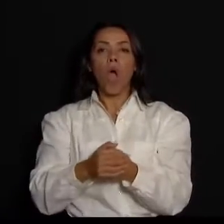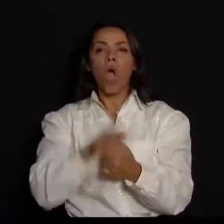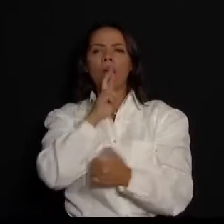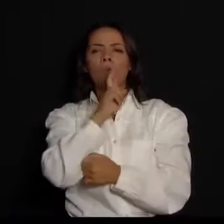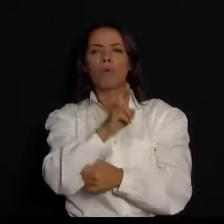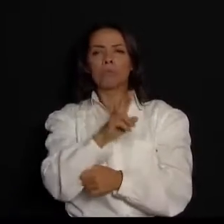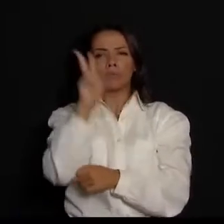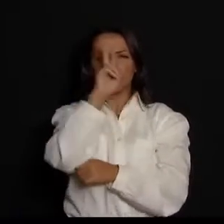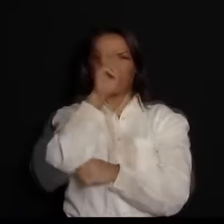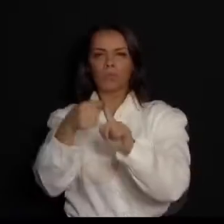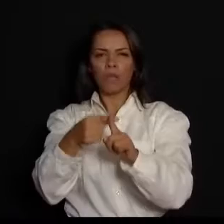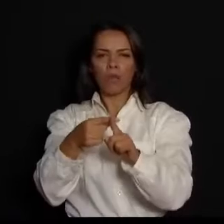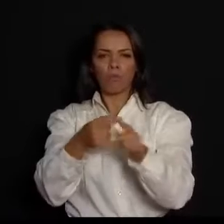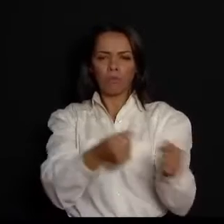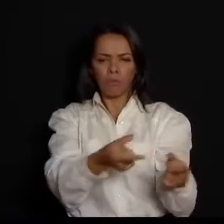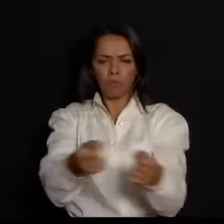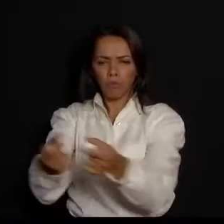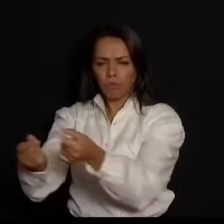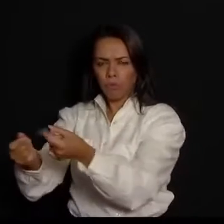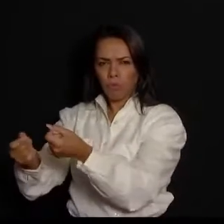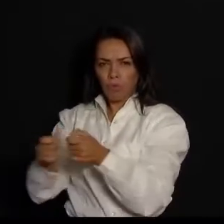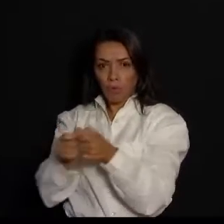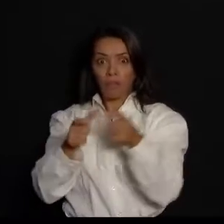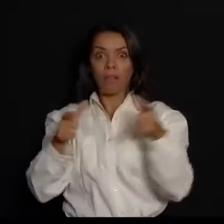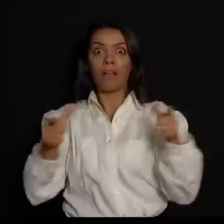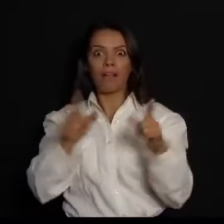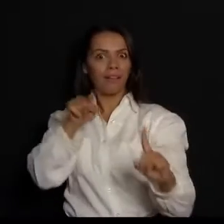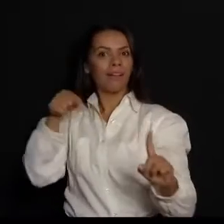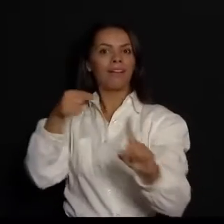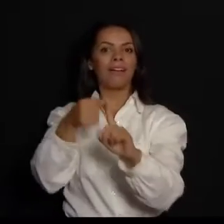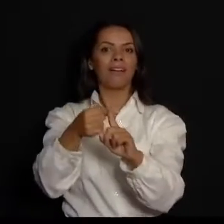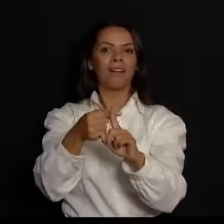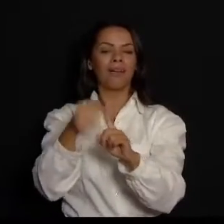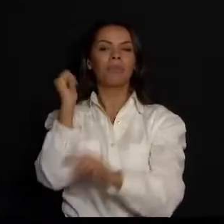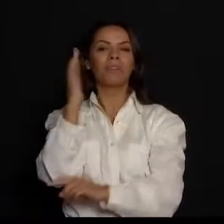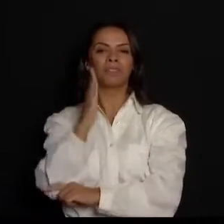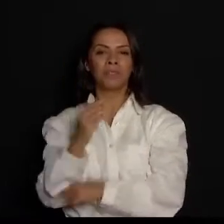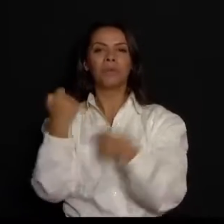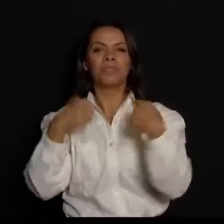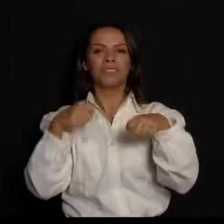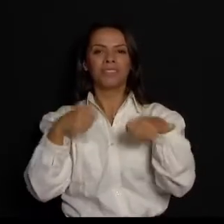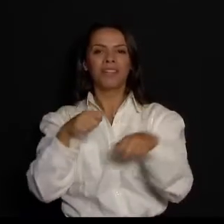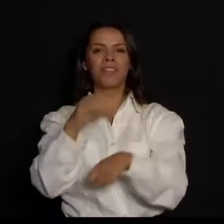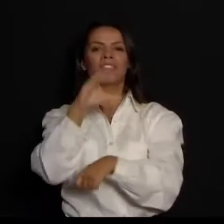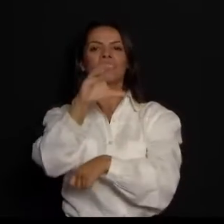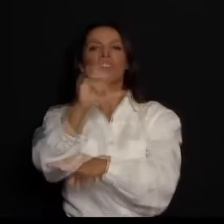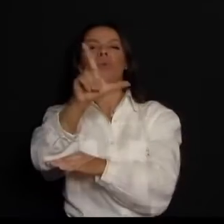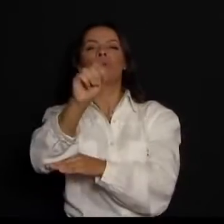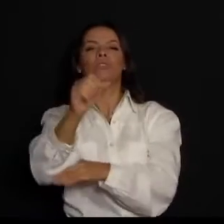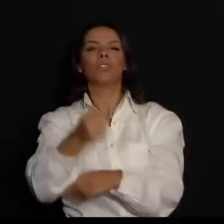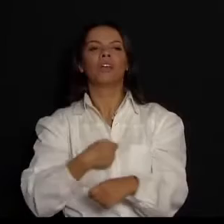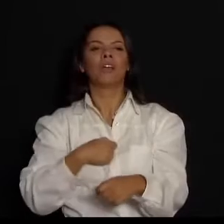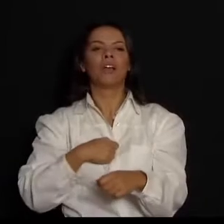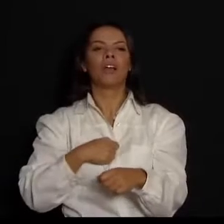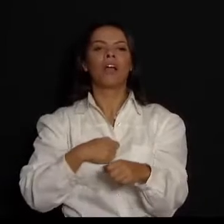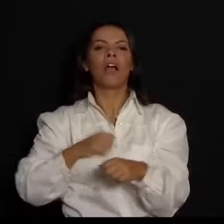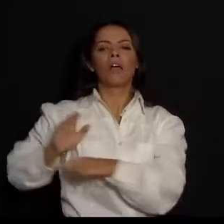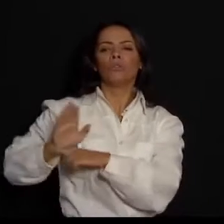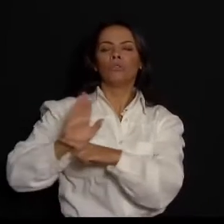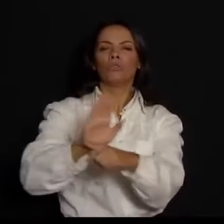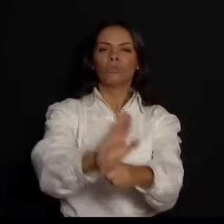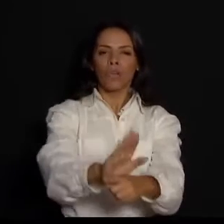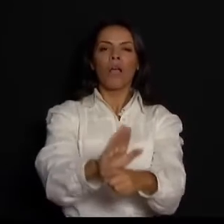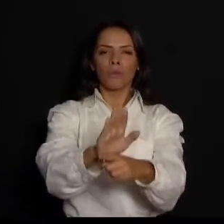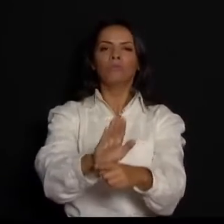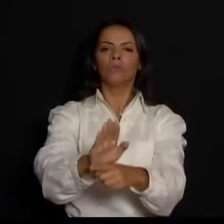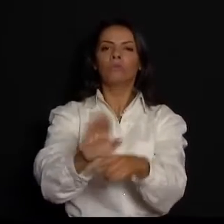vez históricos de produção. Quer dizer, o Brasil precisava de cloro, PVC e também soda, né? Acompanhamos as